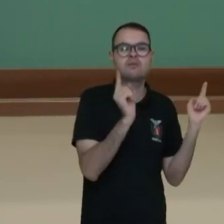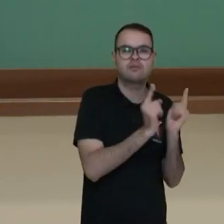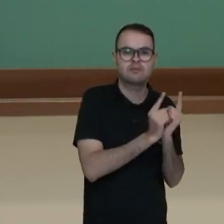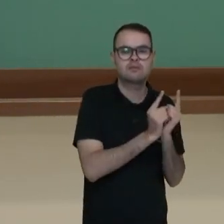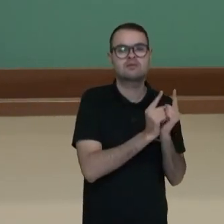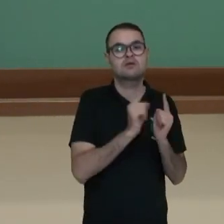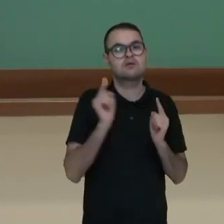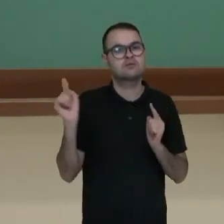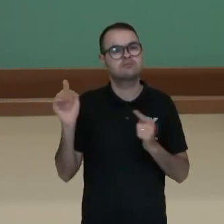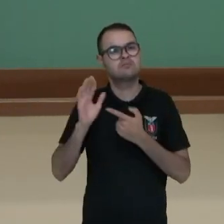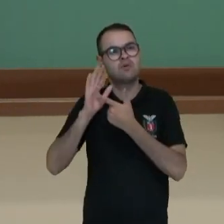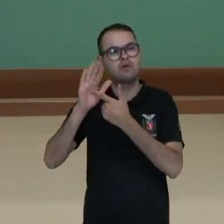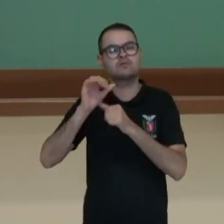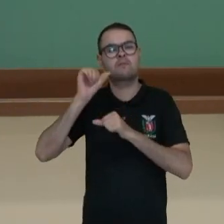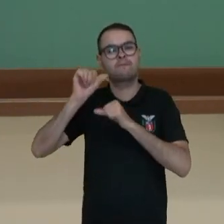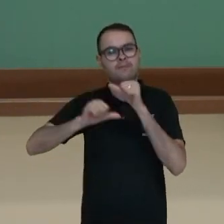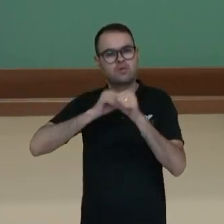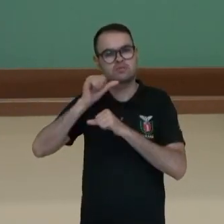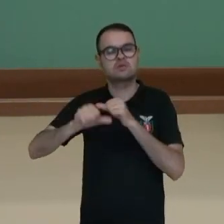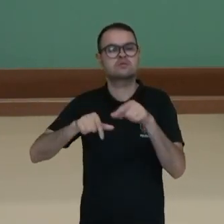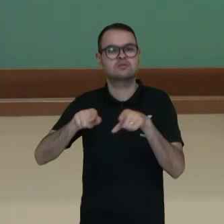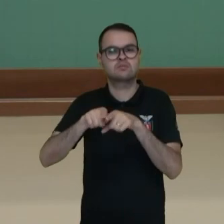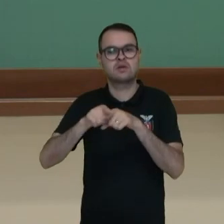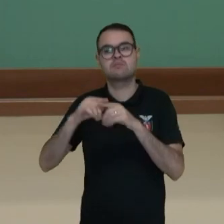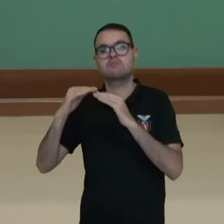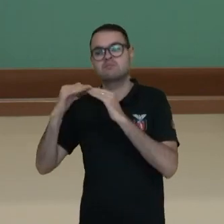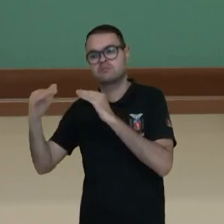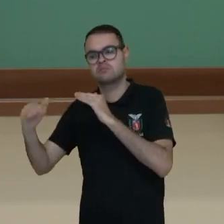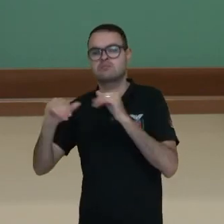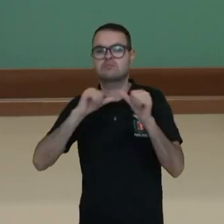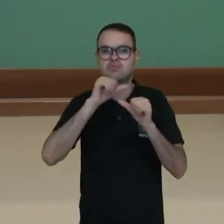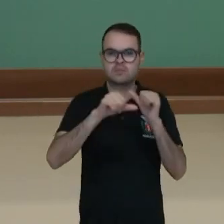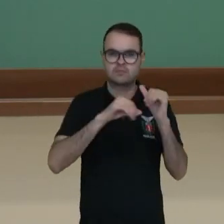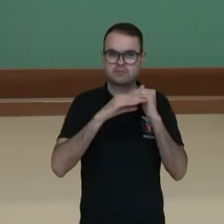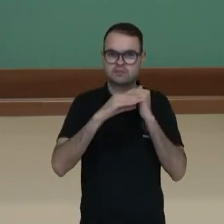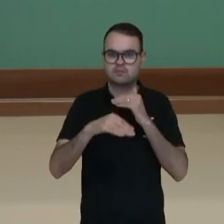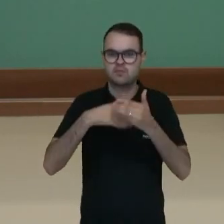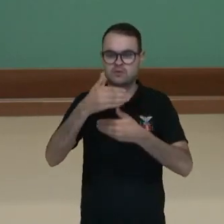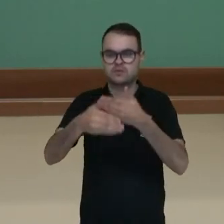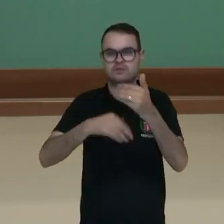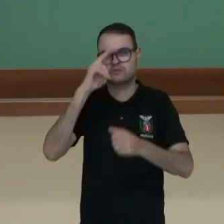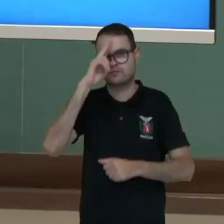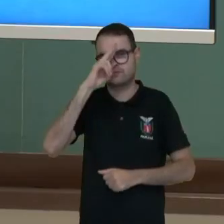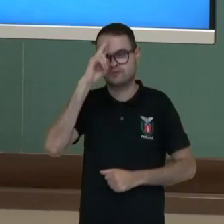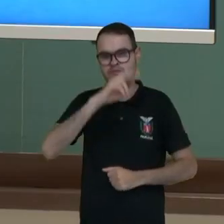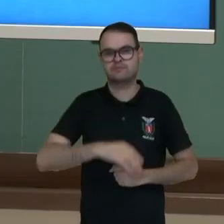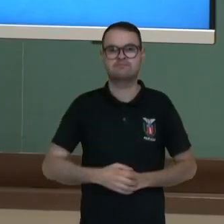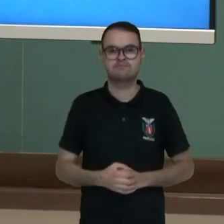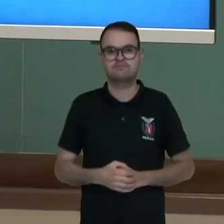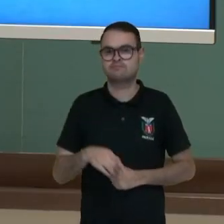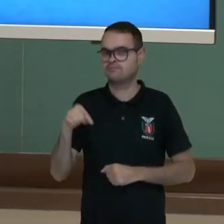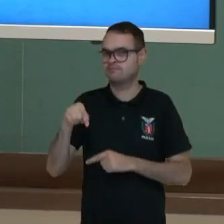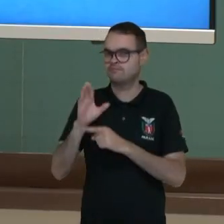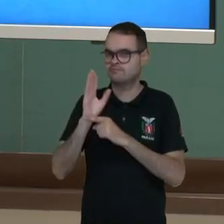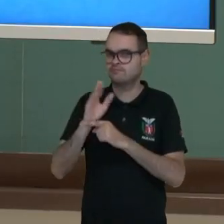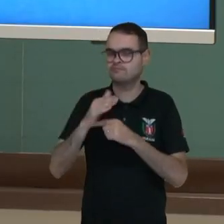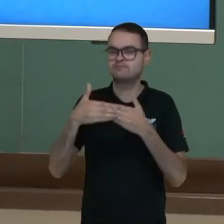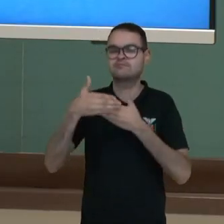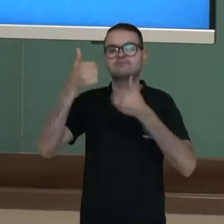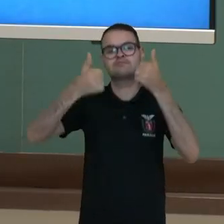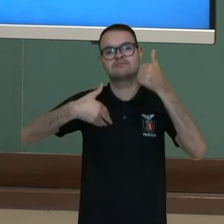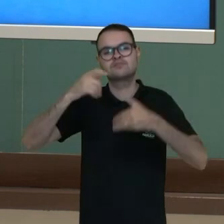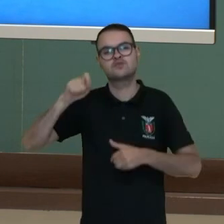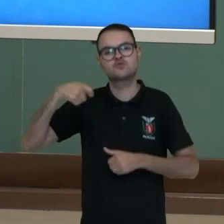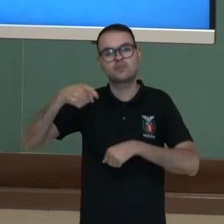uma mudança, as mudanças e permanências do processo histórico. Pessoal, neste vídeo nós falamos